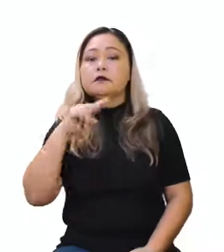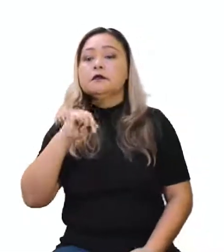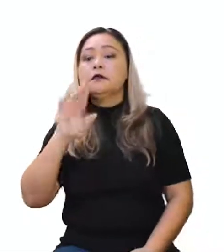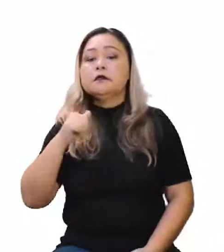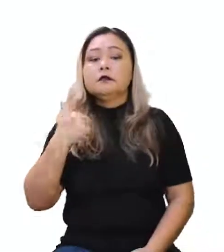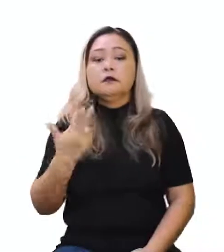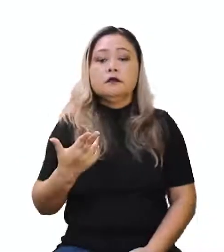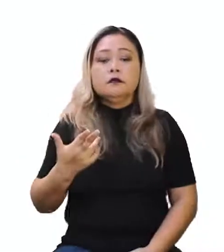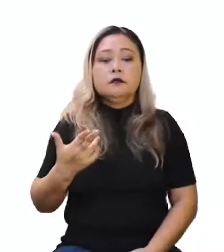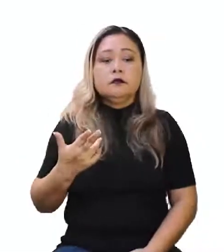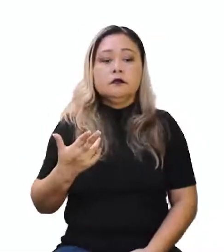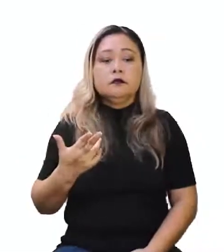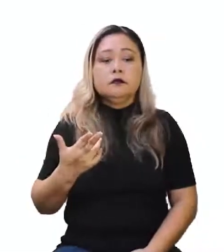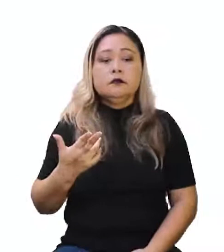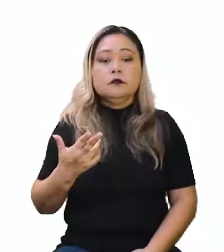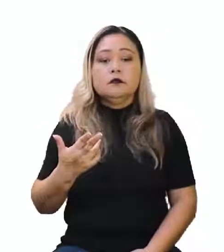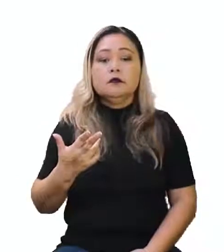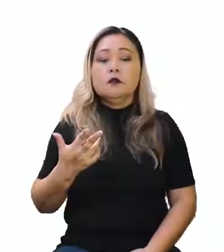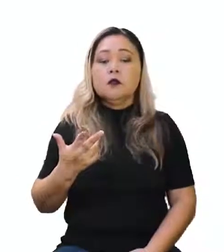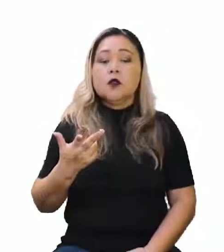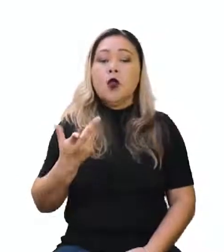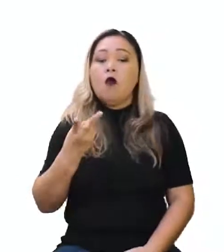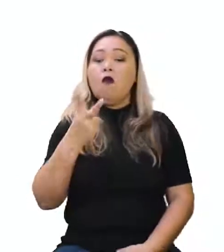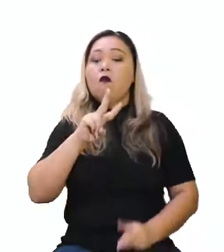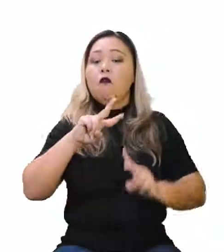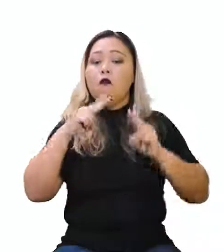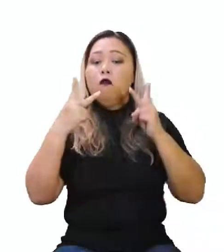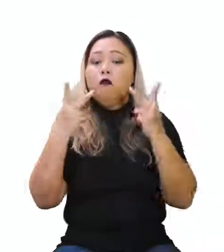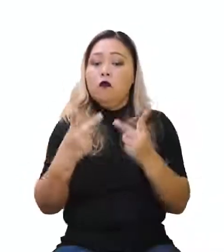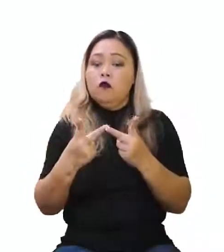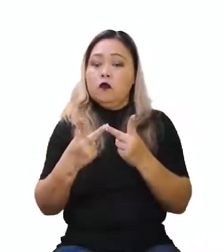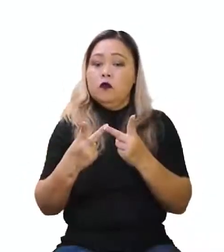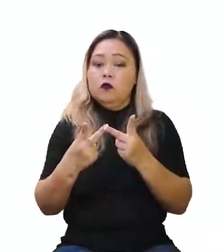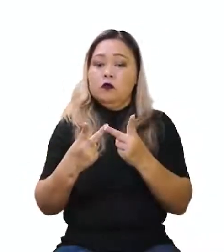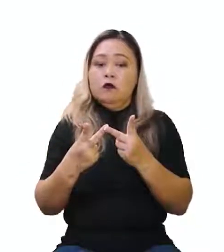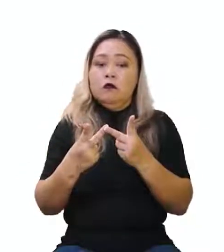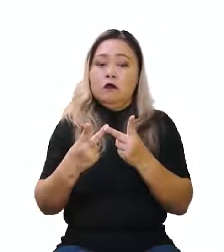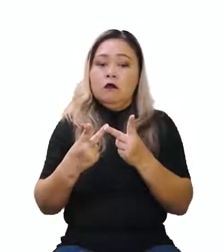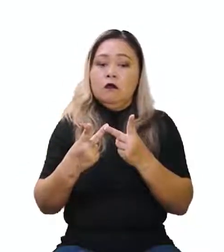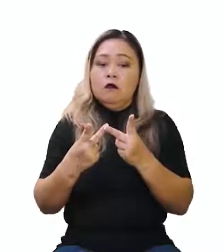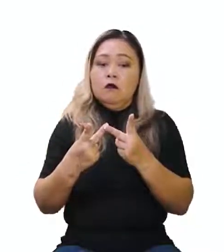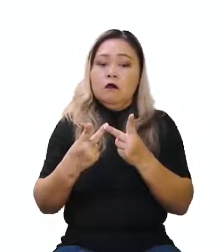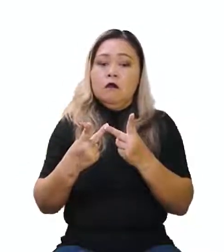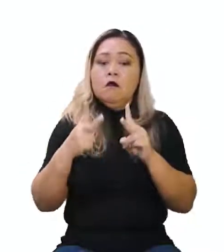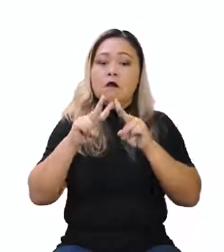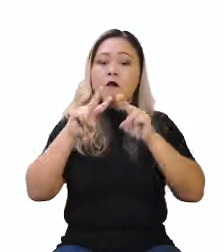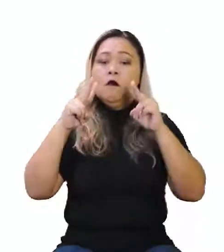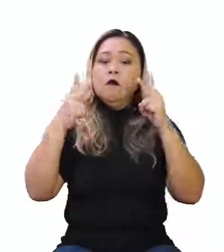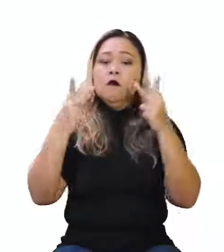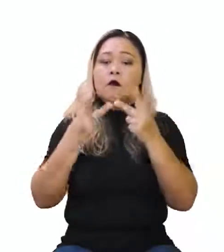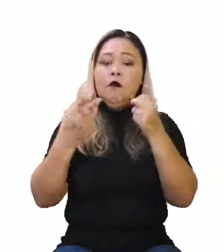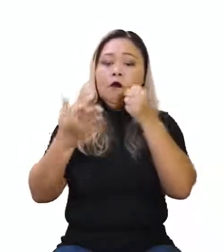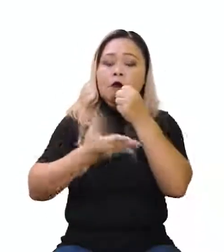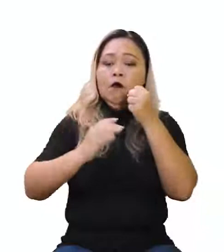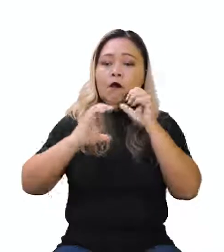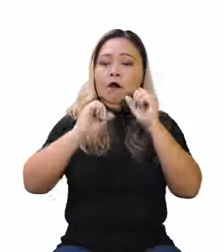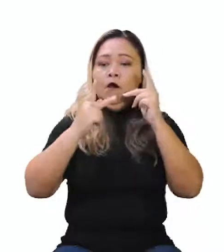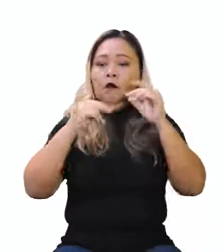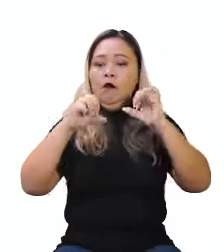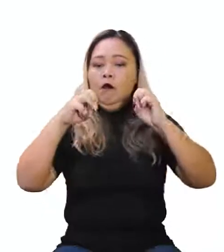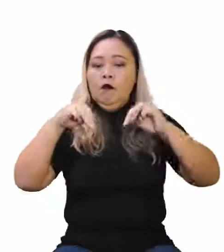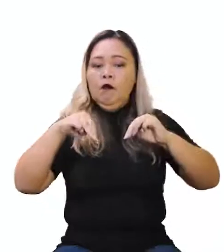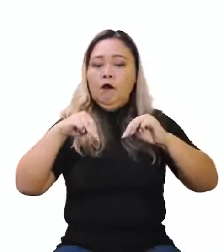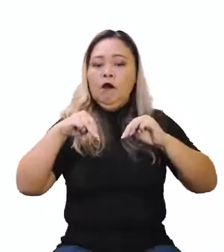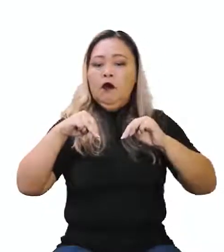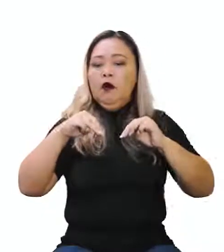é através de quê? Ingestão de volumosos. Aqui, ó, ingestão de volumosos, à base de